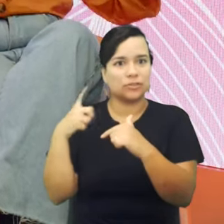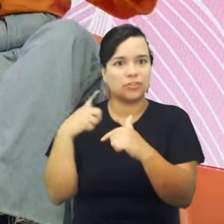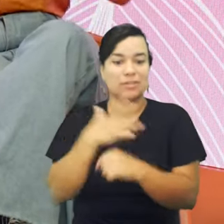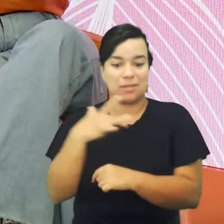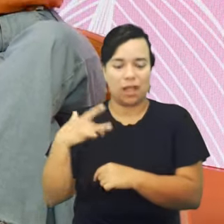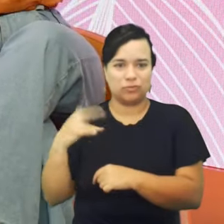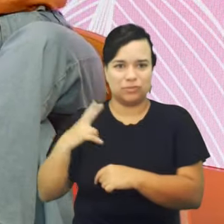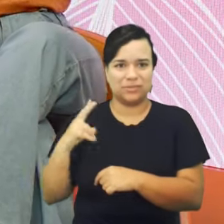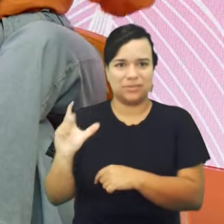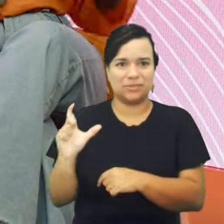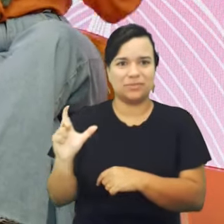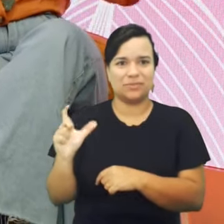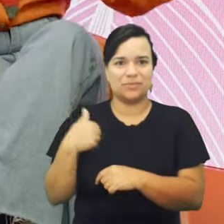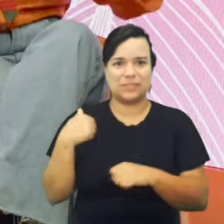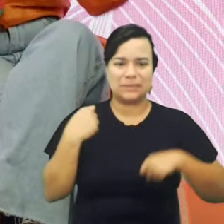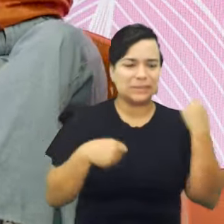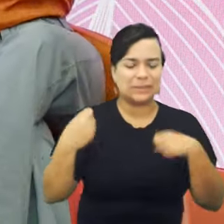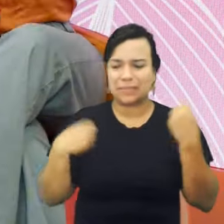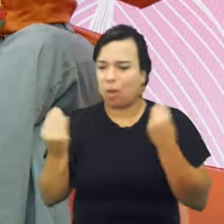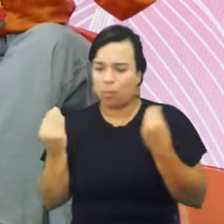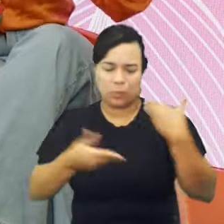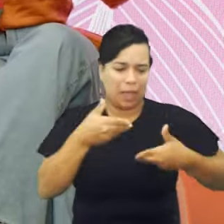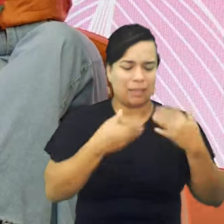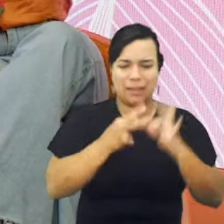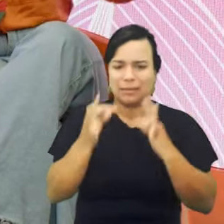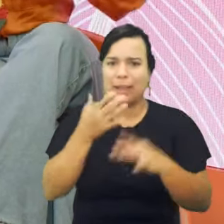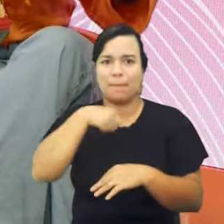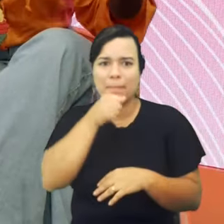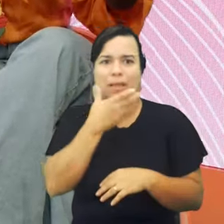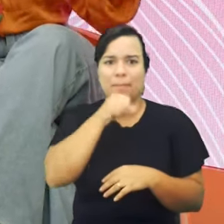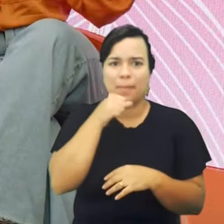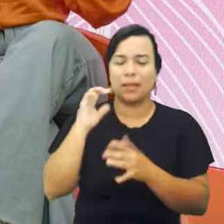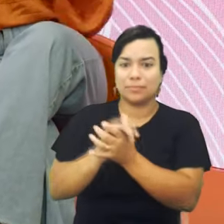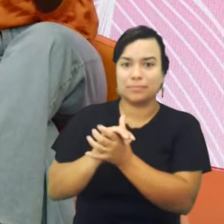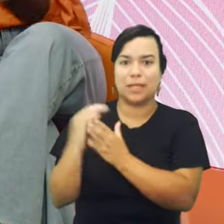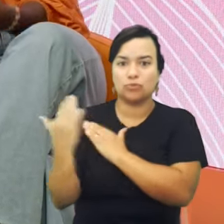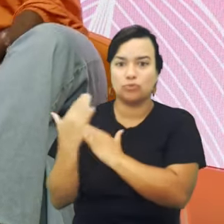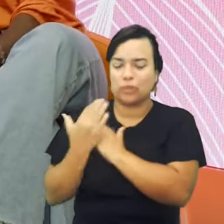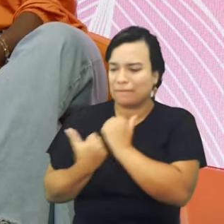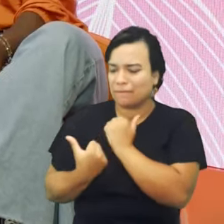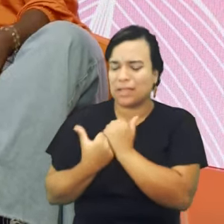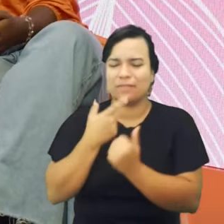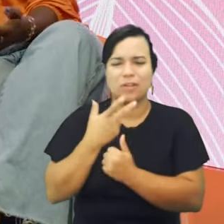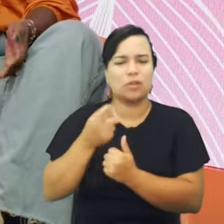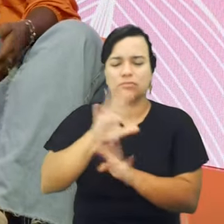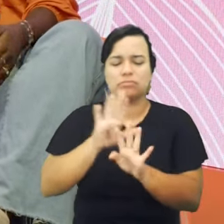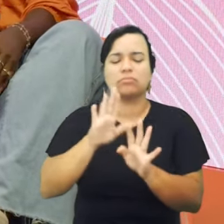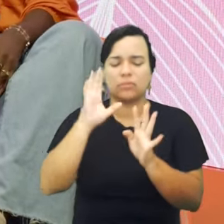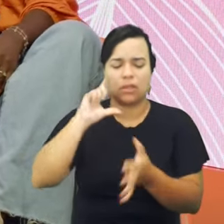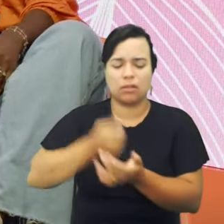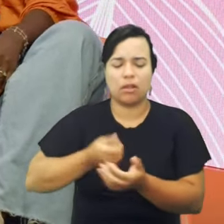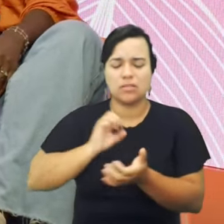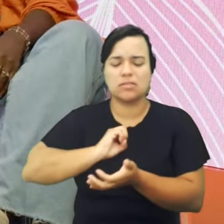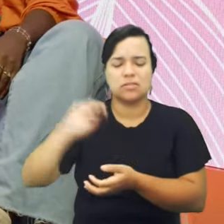daqui, minha mãe daqui, meu esposo daqui, não, a gente vai dar certo, vamos, sai, vai. Então, foi, assim, uma corrida